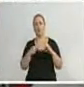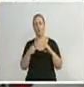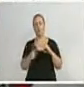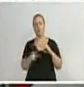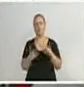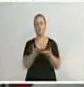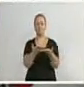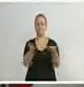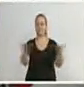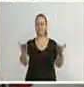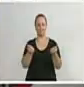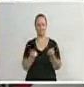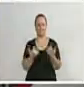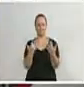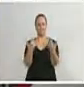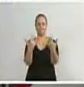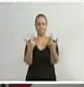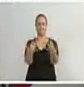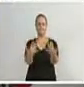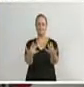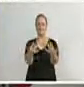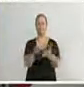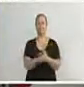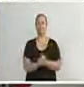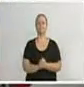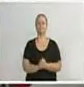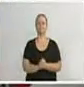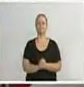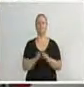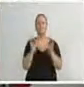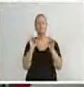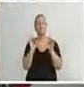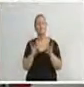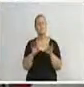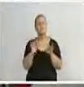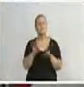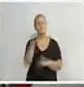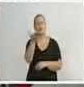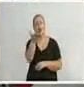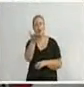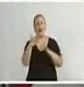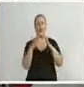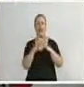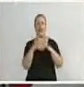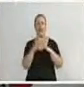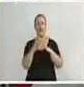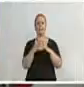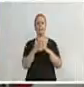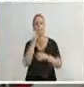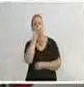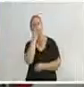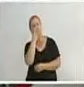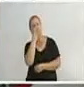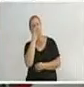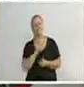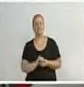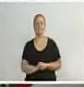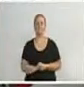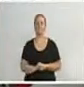com a presença em plenário, especialmente o senhor e a senhora que nos honram nos acompanhando em seus lares.